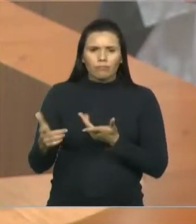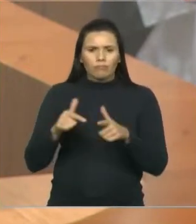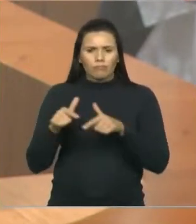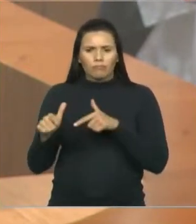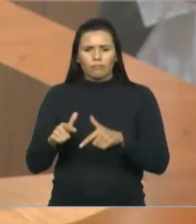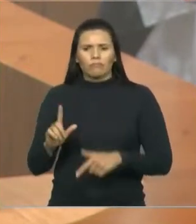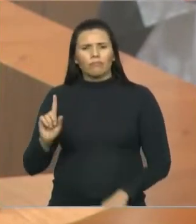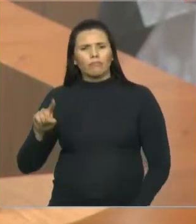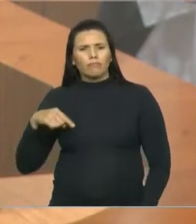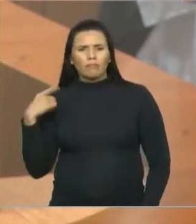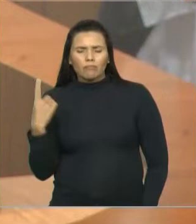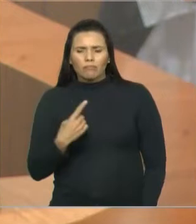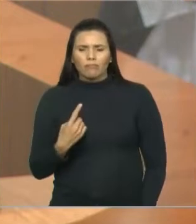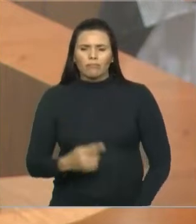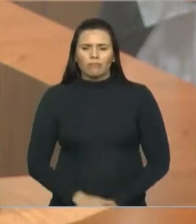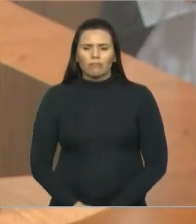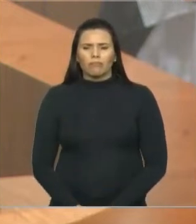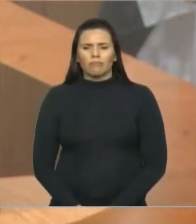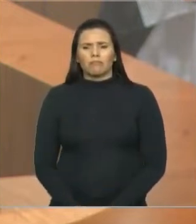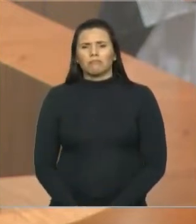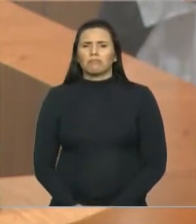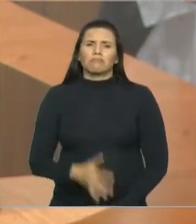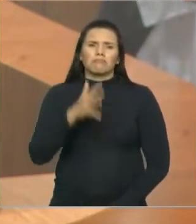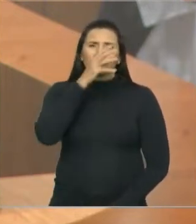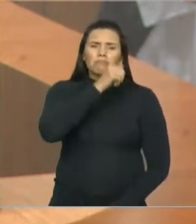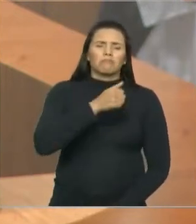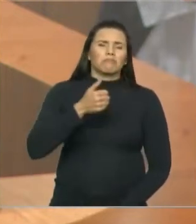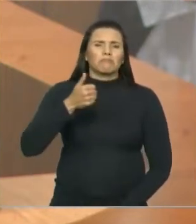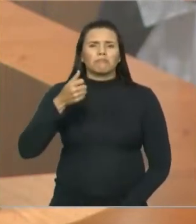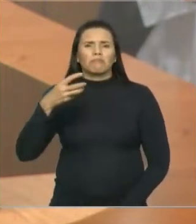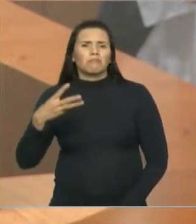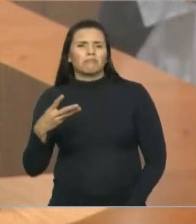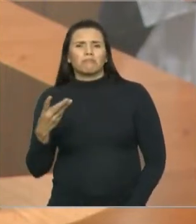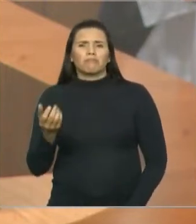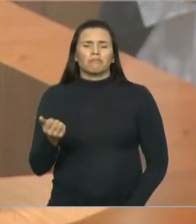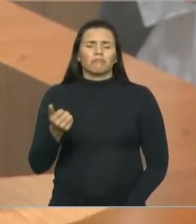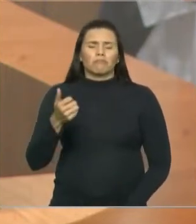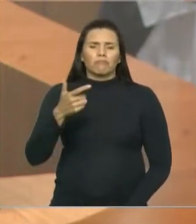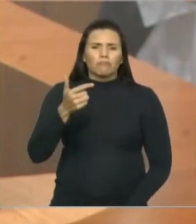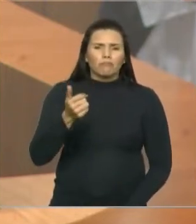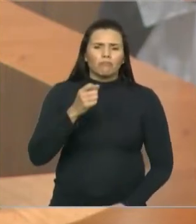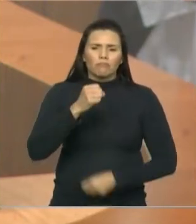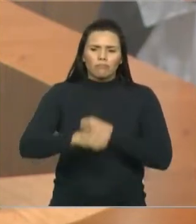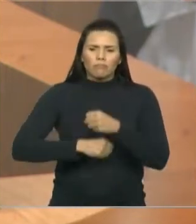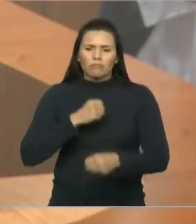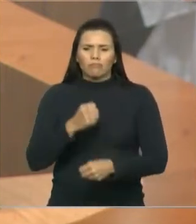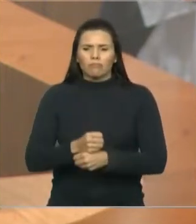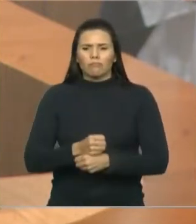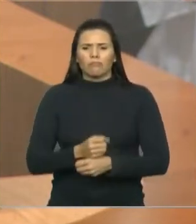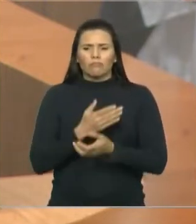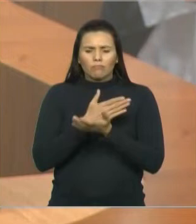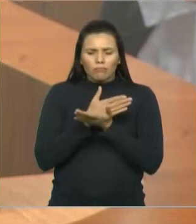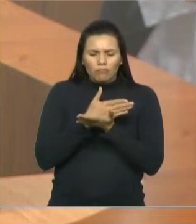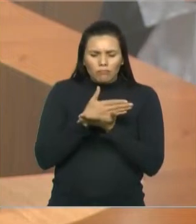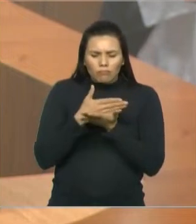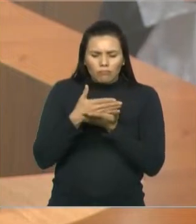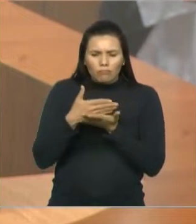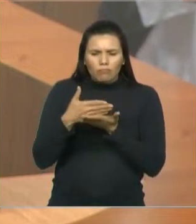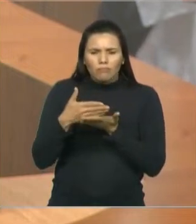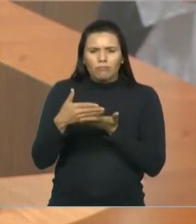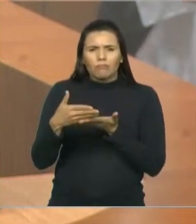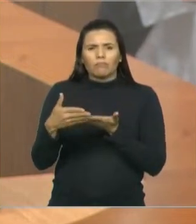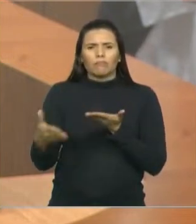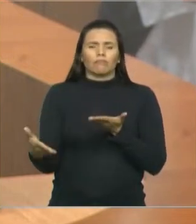anos depois, quase 12 anos depois, começar, e como se diz, pelo berço, pela dor,